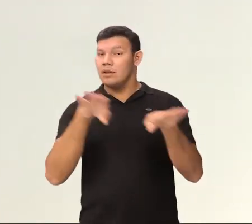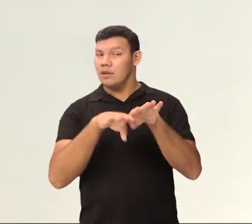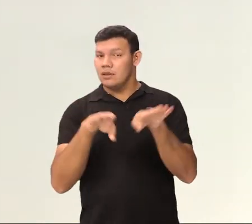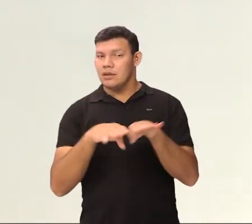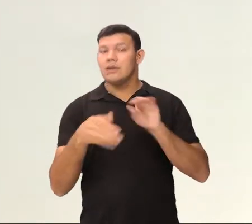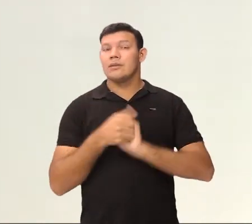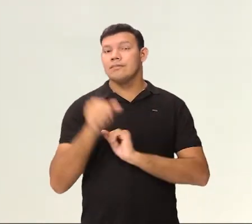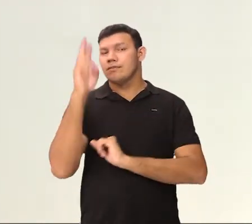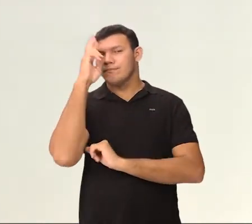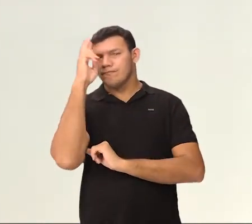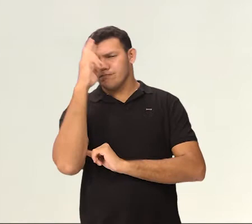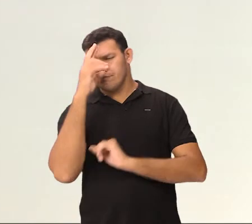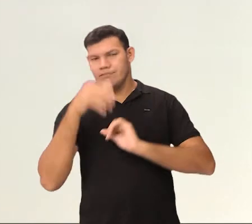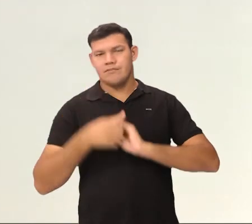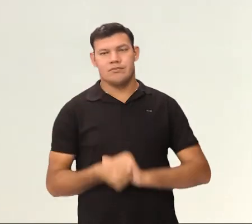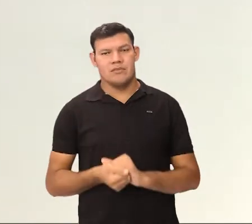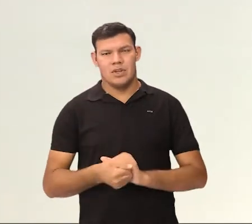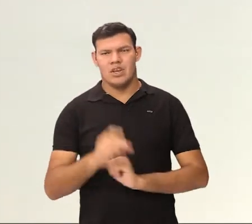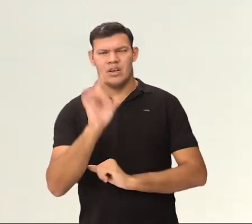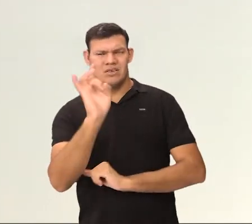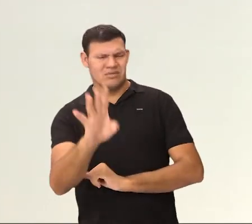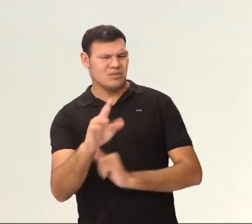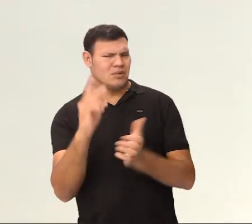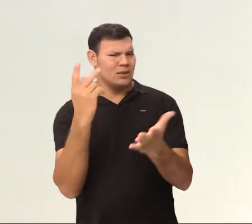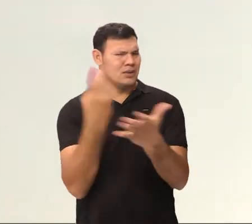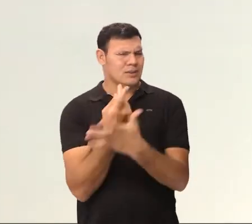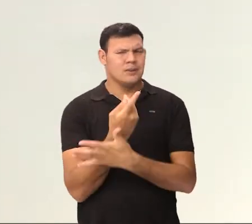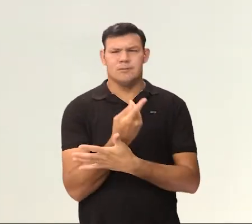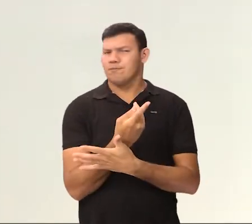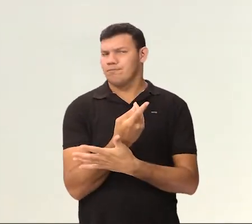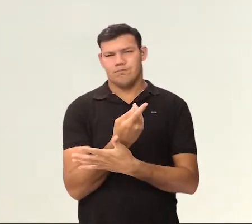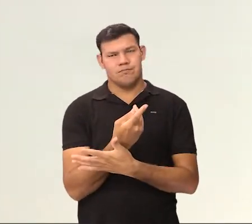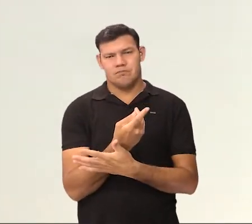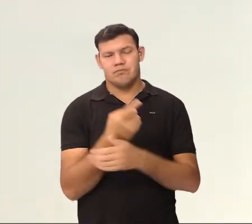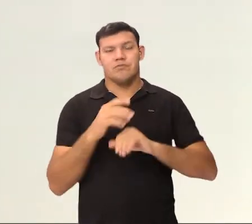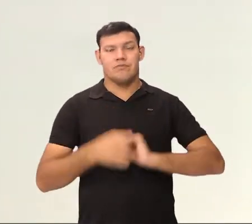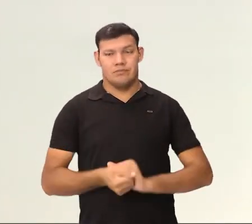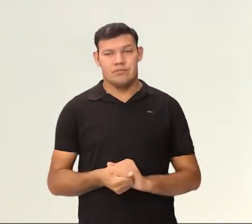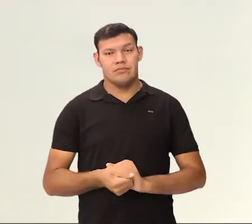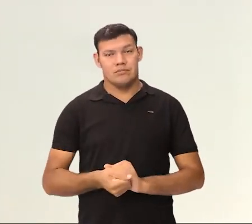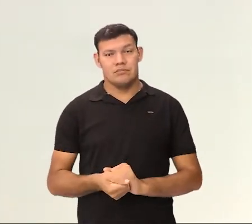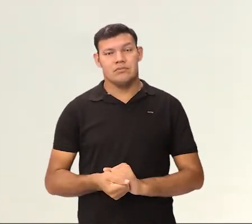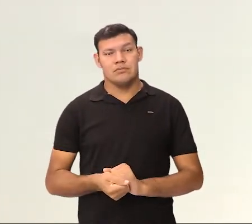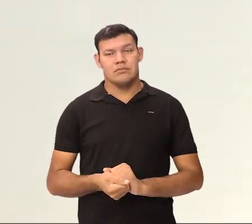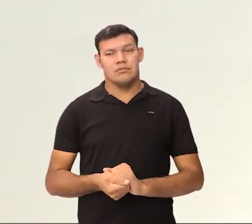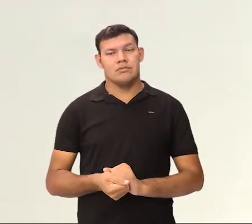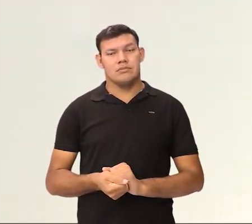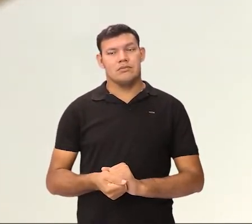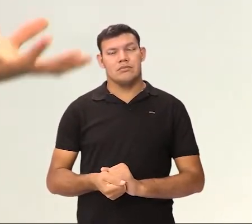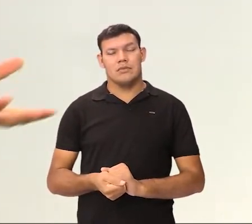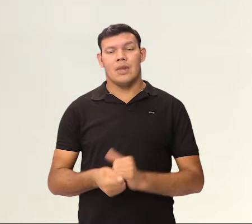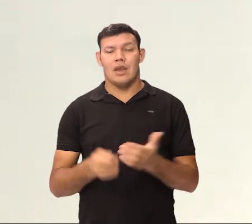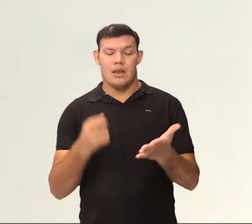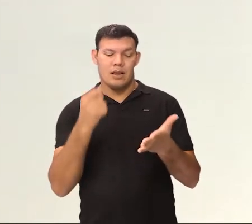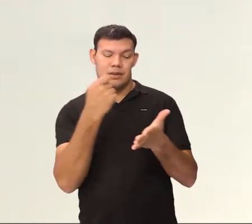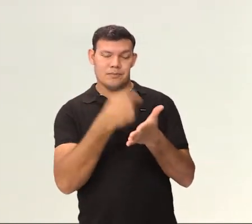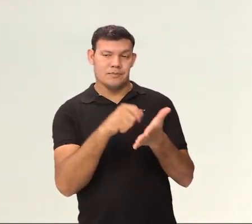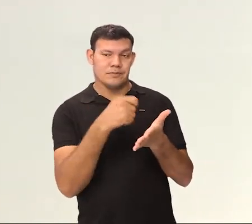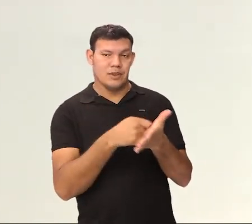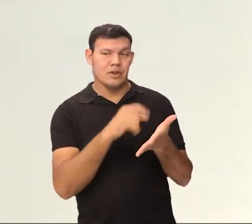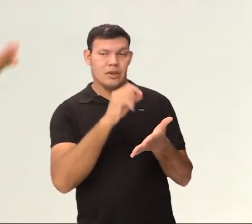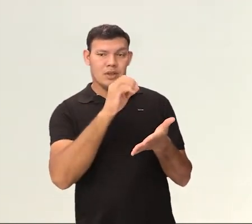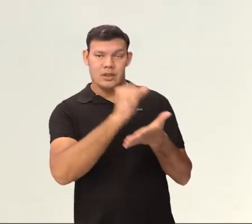A história ela não é só a seção de fatos e acontecimentos que foram datados, mas de